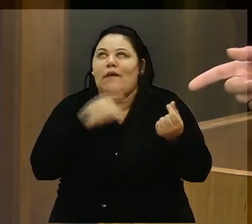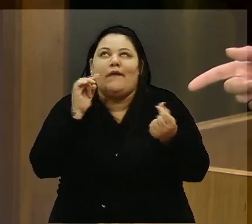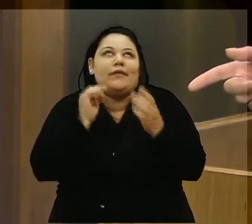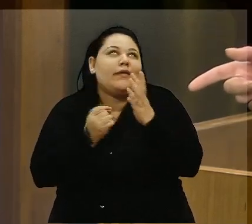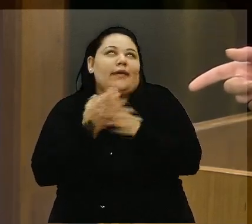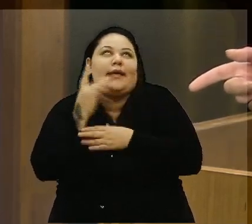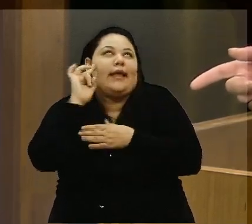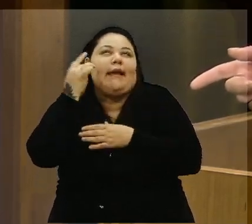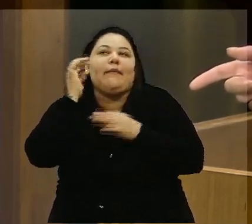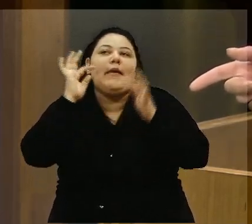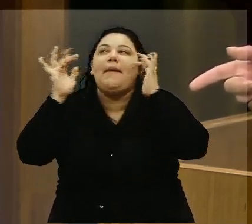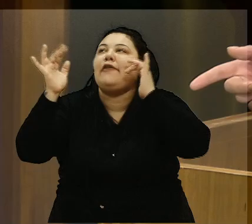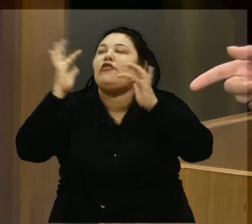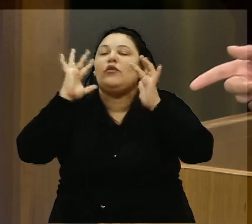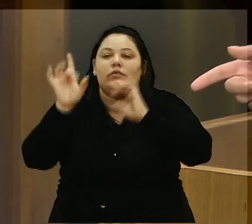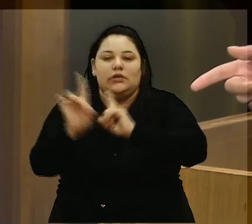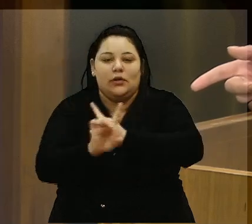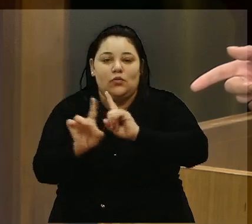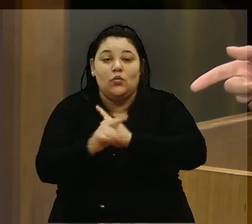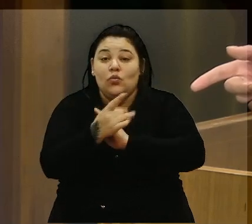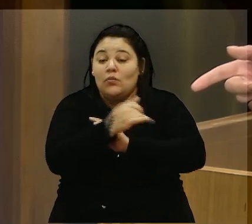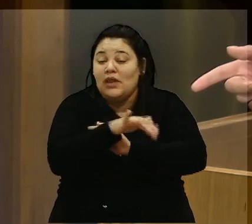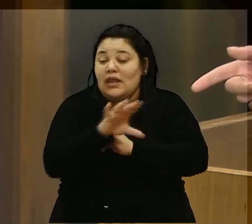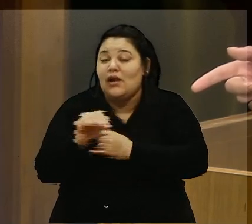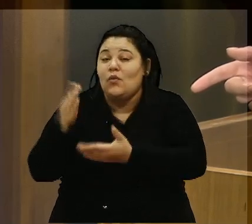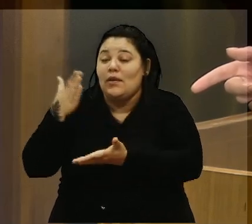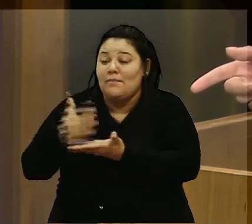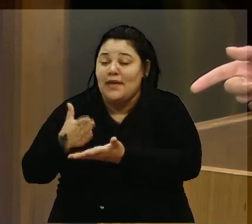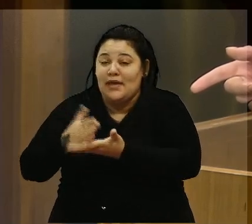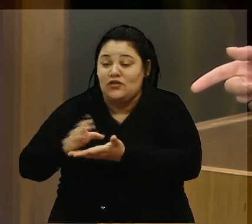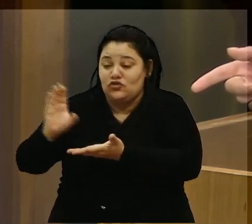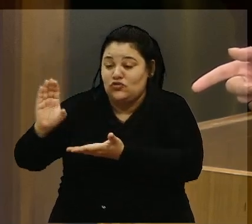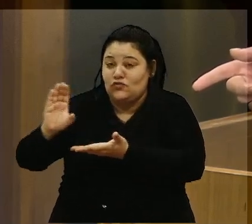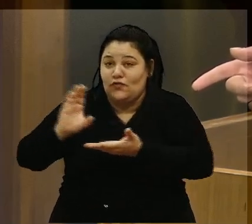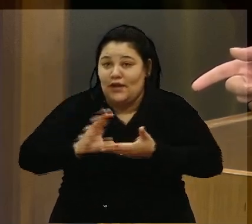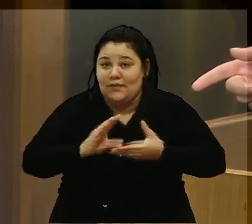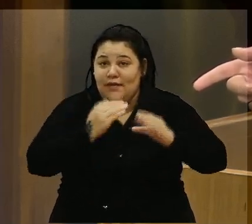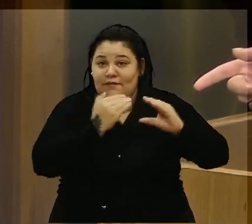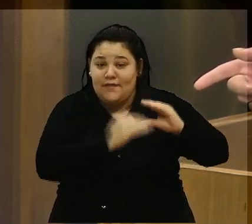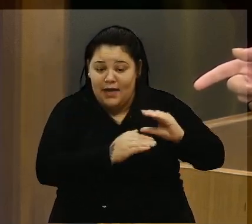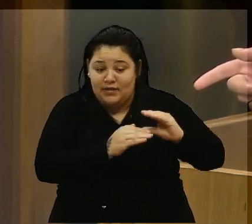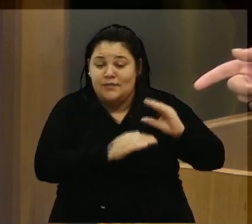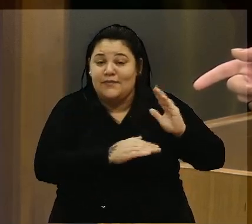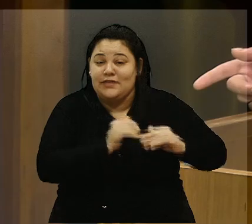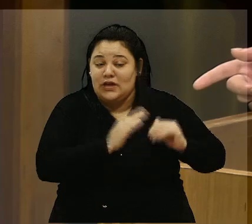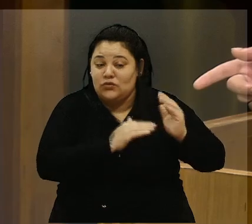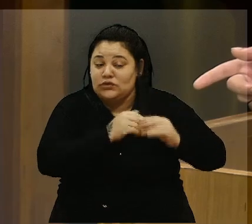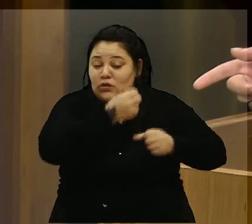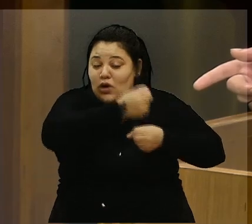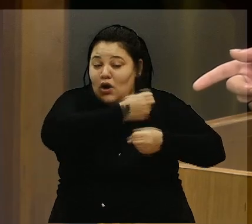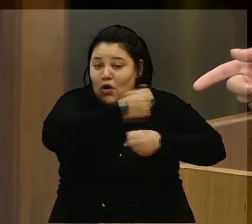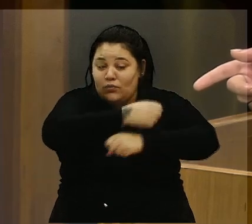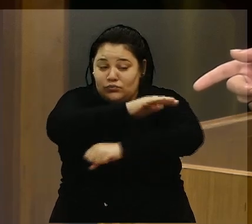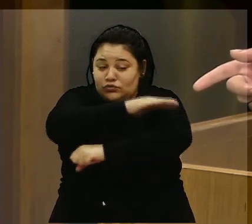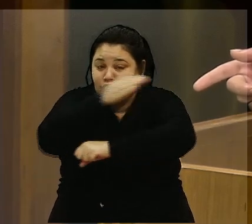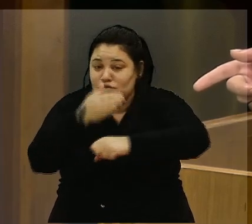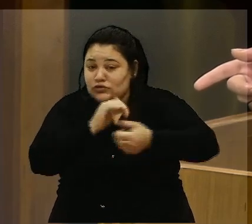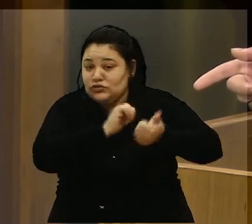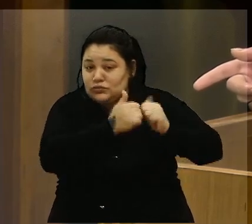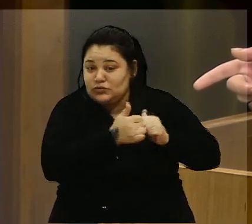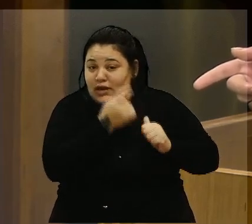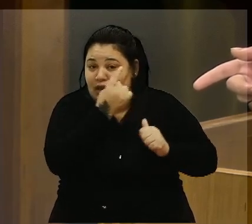forma imaginária. Então, 1,5 milhão que foram enviados através de emenda para a construção do ginásio do Campos da